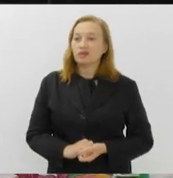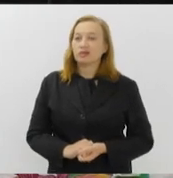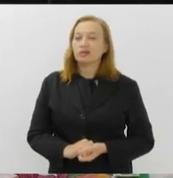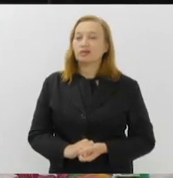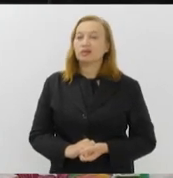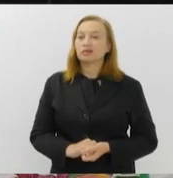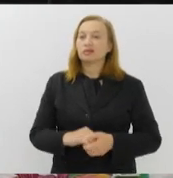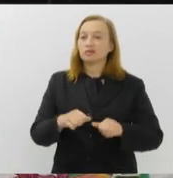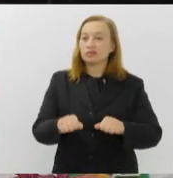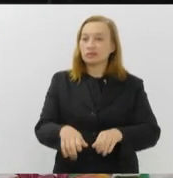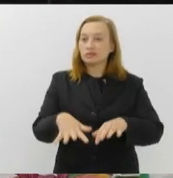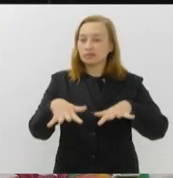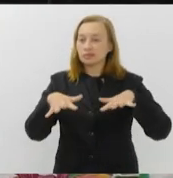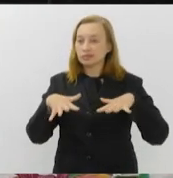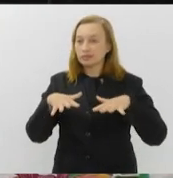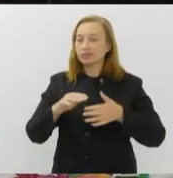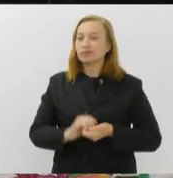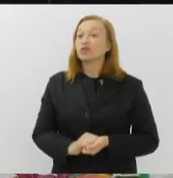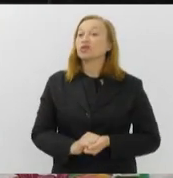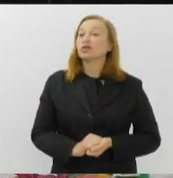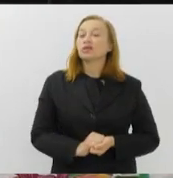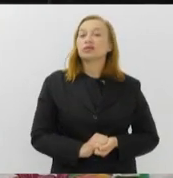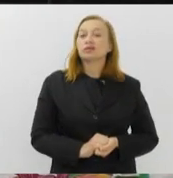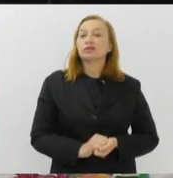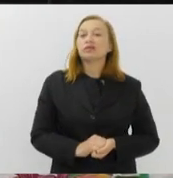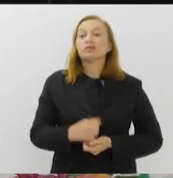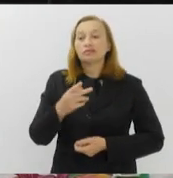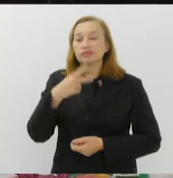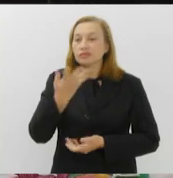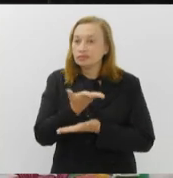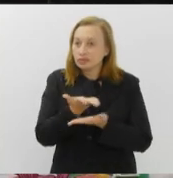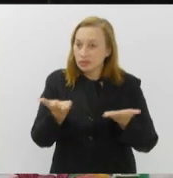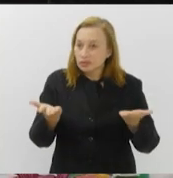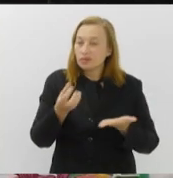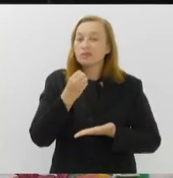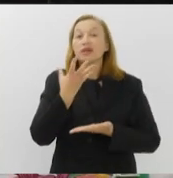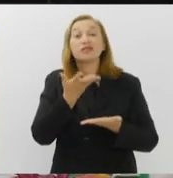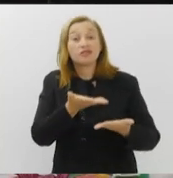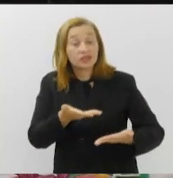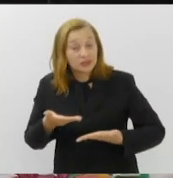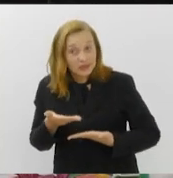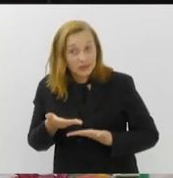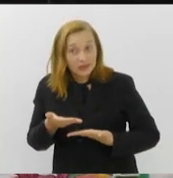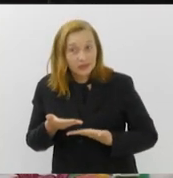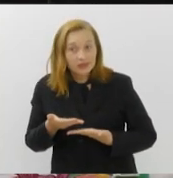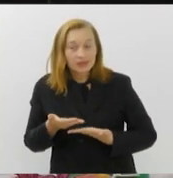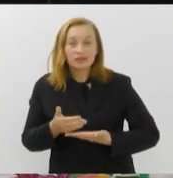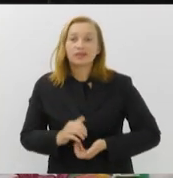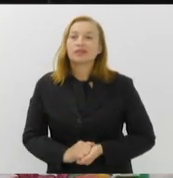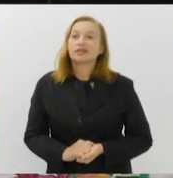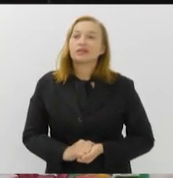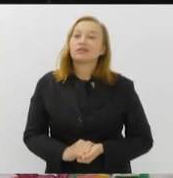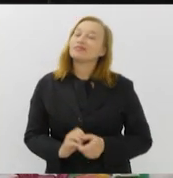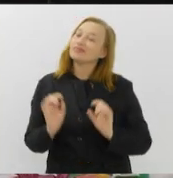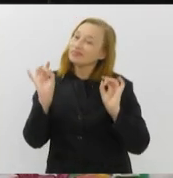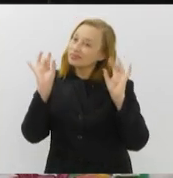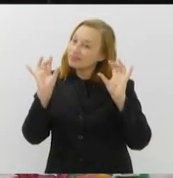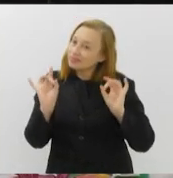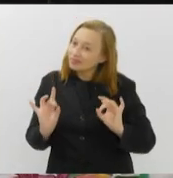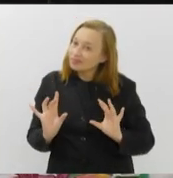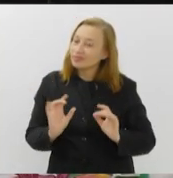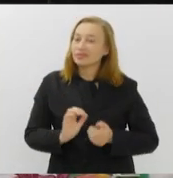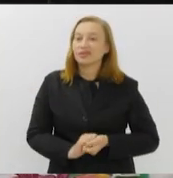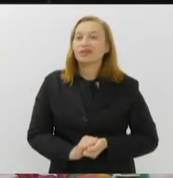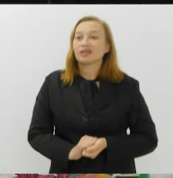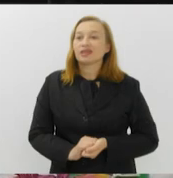plenário, mais uma vez dizendo para vocês serem bem-vindos e bem-vindas, especialmente a